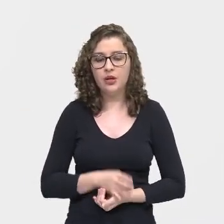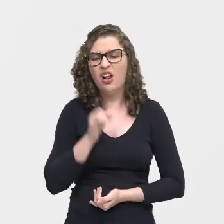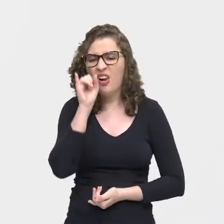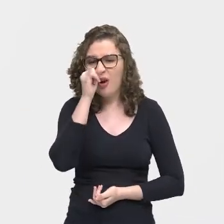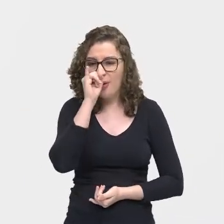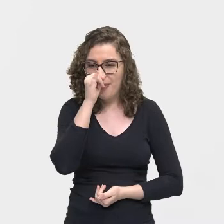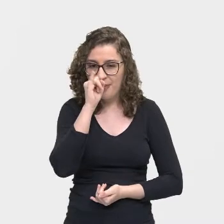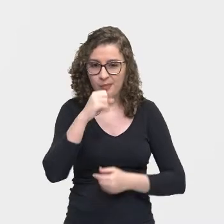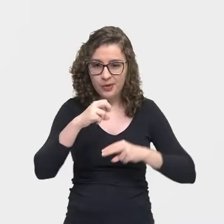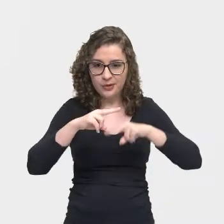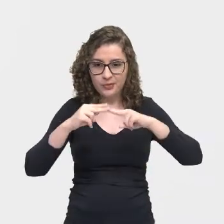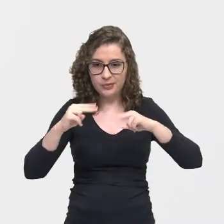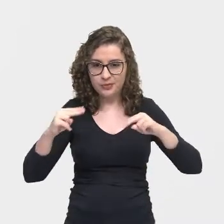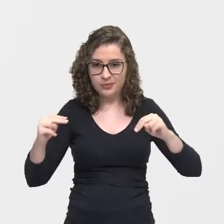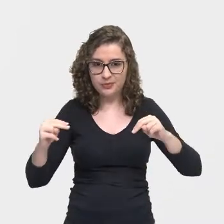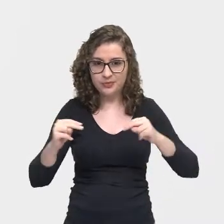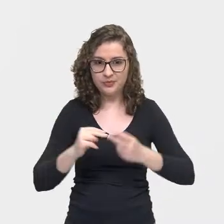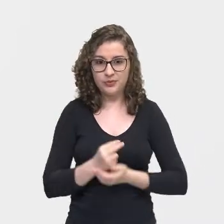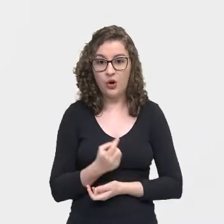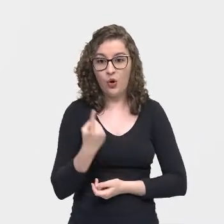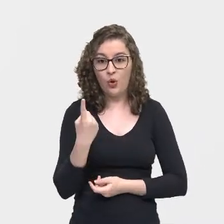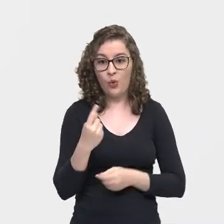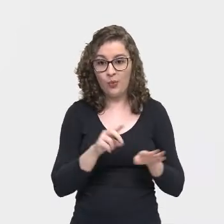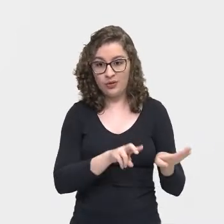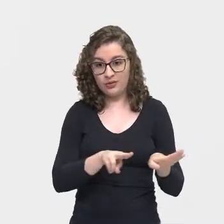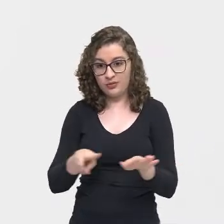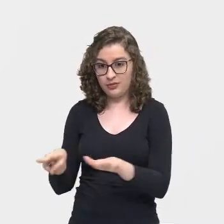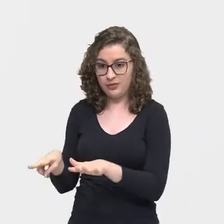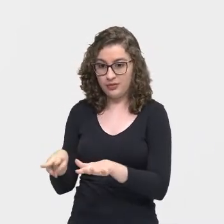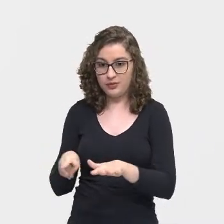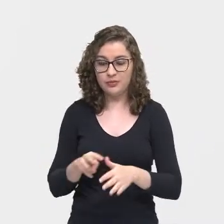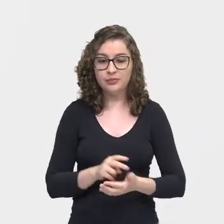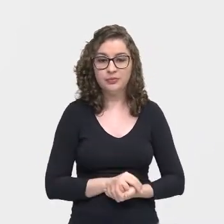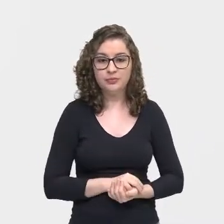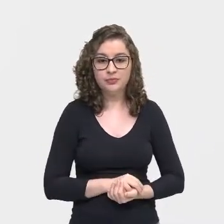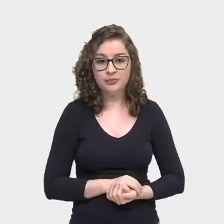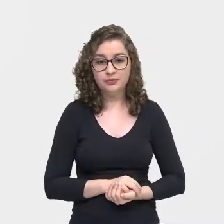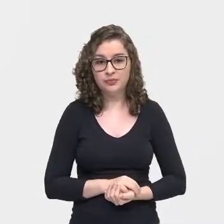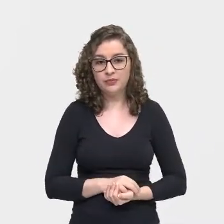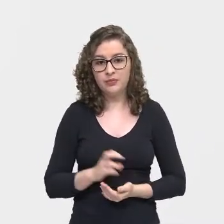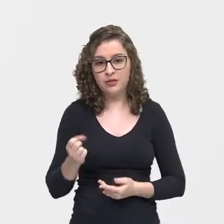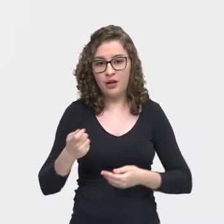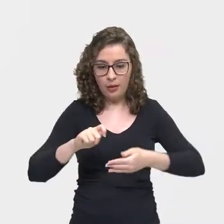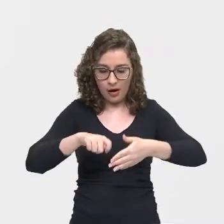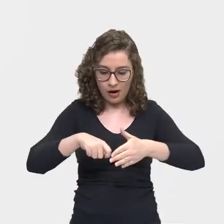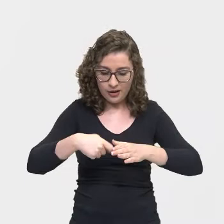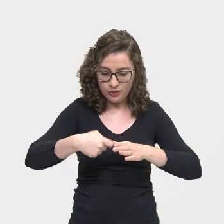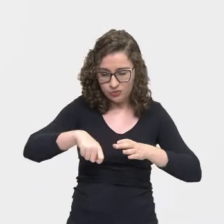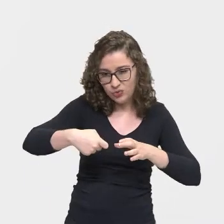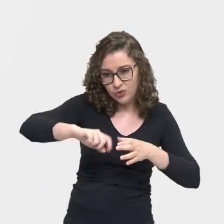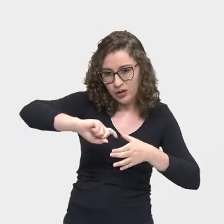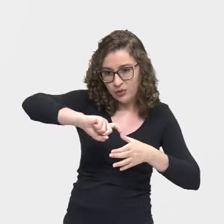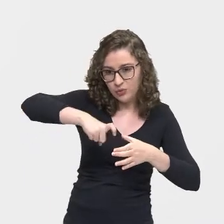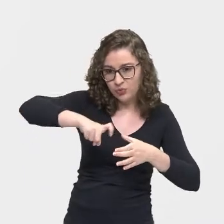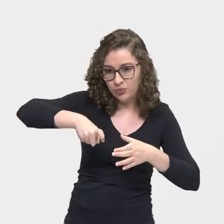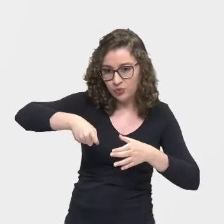salsicha, 1 semana, fora da embalagem original. Então, se você abriu a lata ou abriu o pacote, ele tem